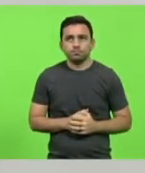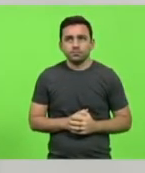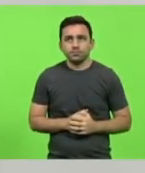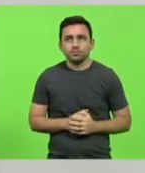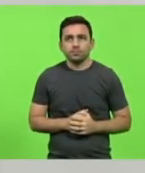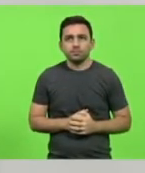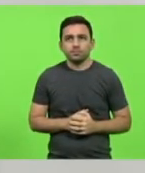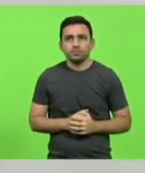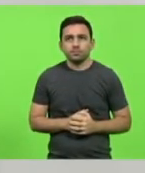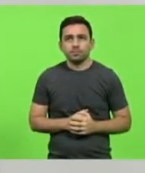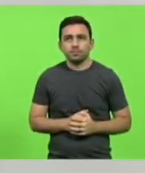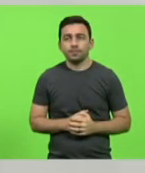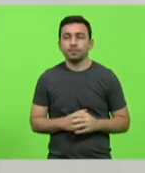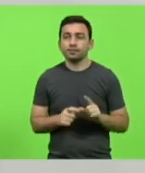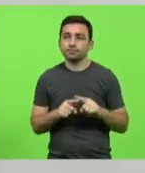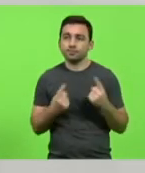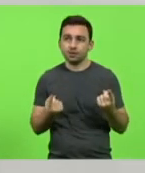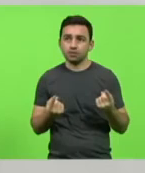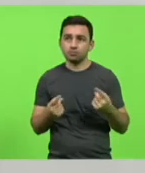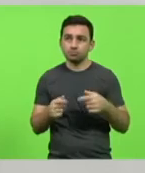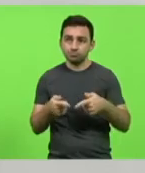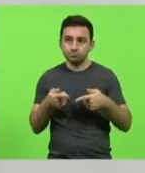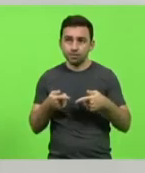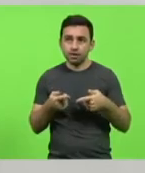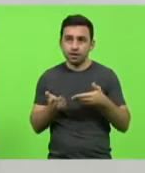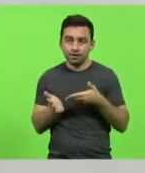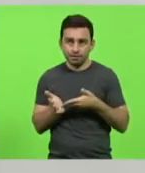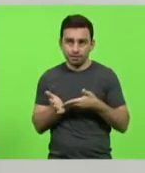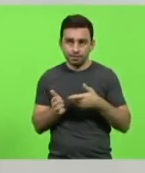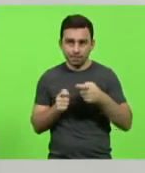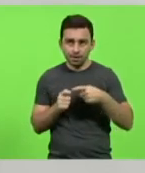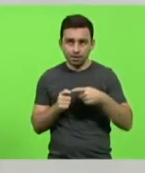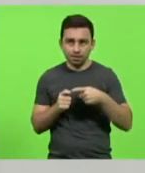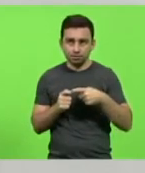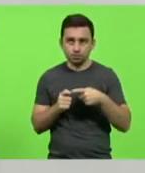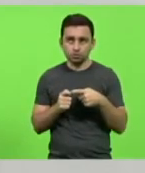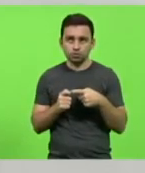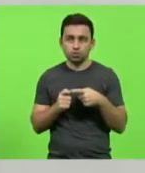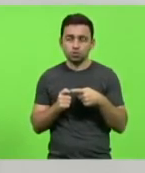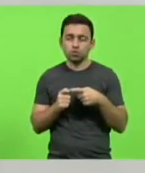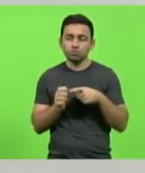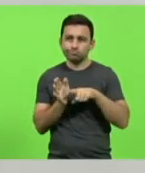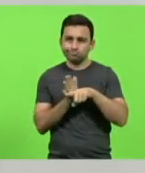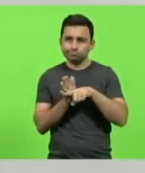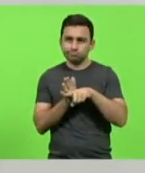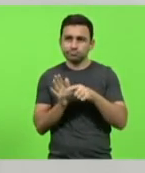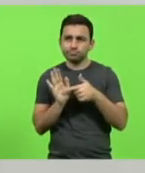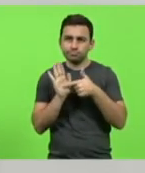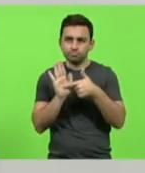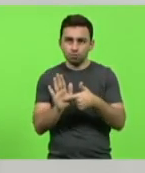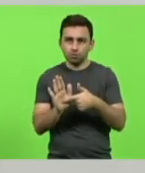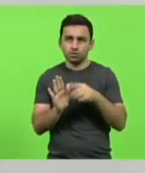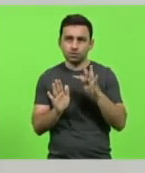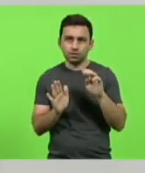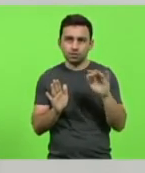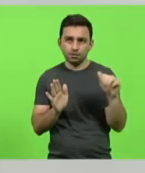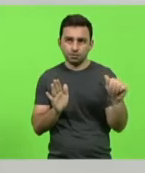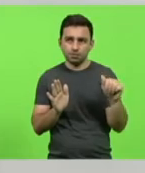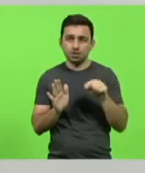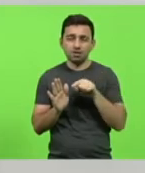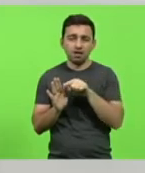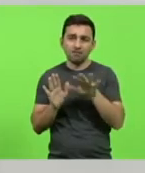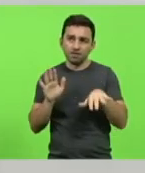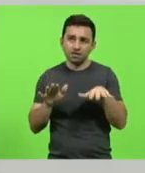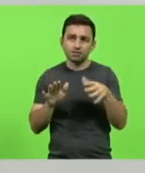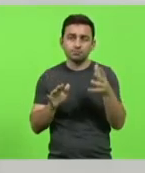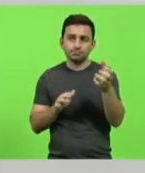Ou seja, o laudo médico ou o laudo médico pericial que atesta o transtorno para fins de obtenção de